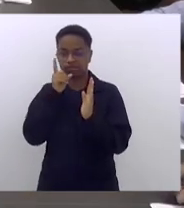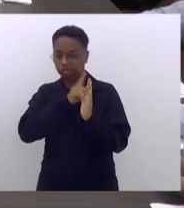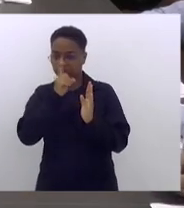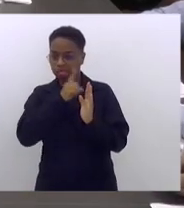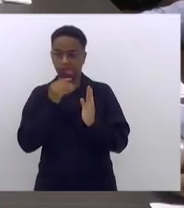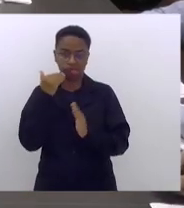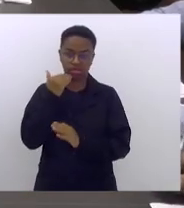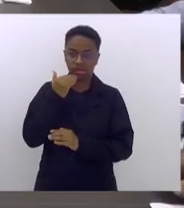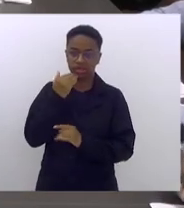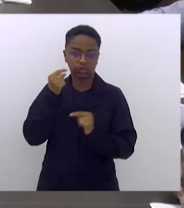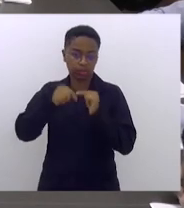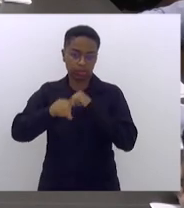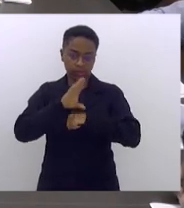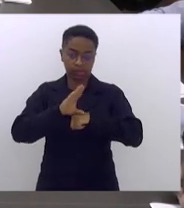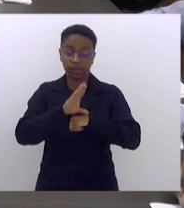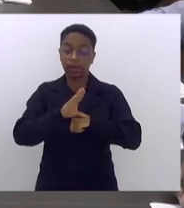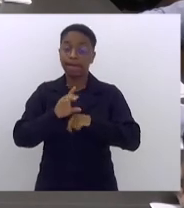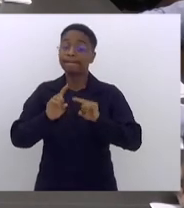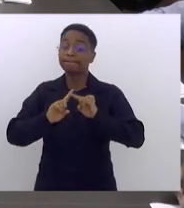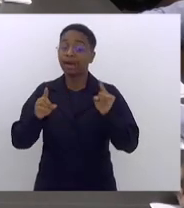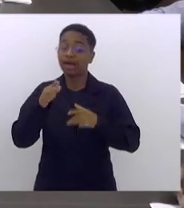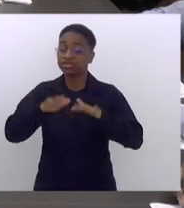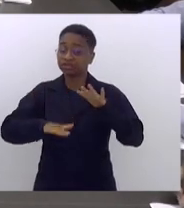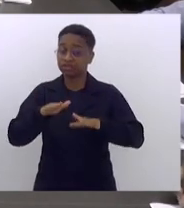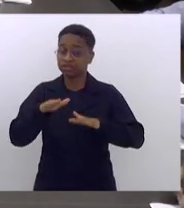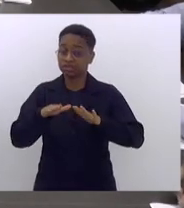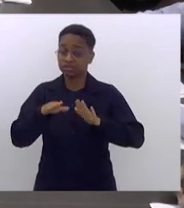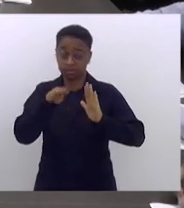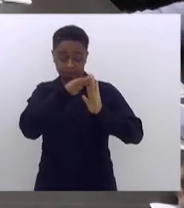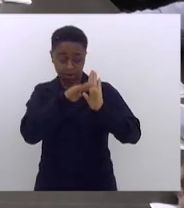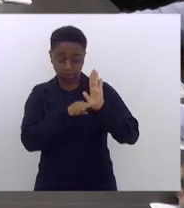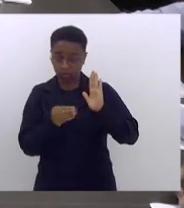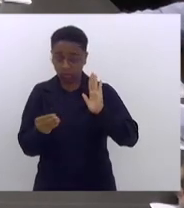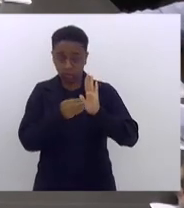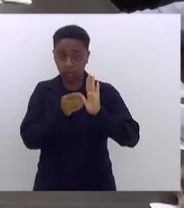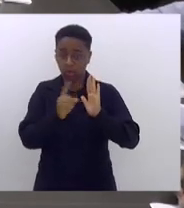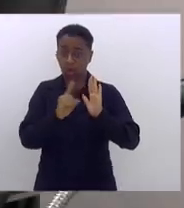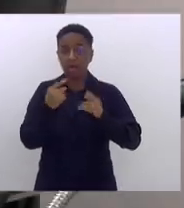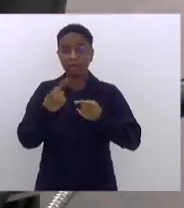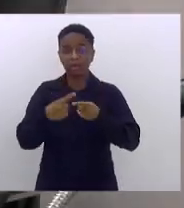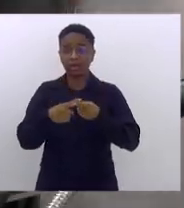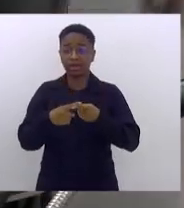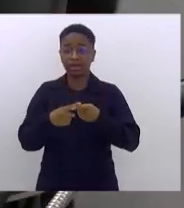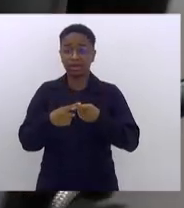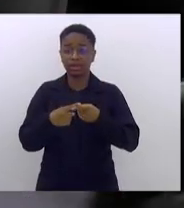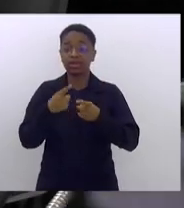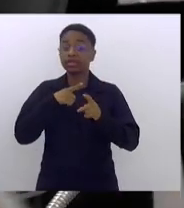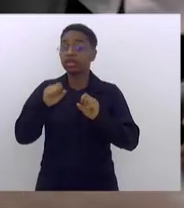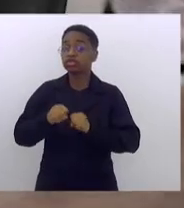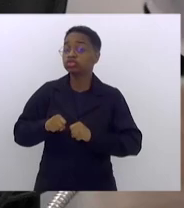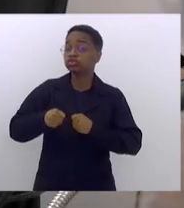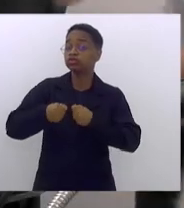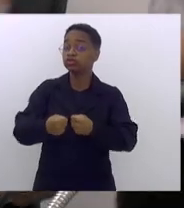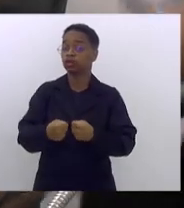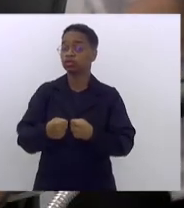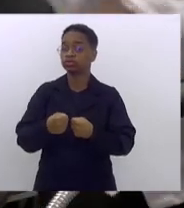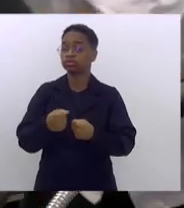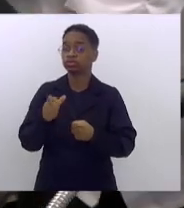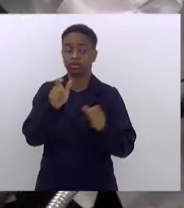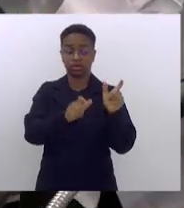inconstitucionais. Então, muitas vezes, o projeto não vem à pauta na CCJ porque há um esforço, há uma camaradagem de colegas de